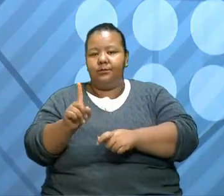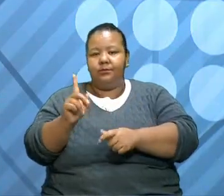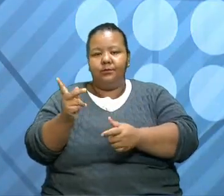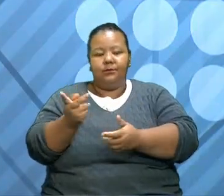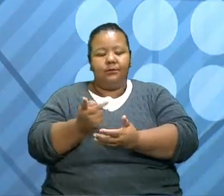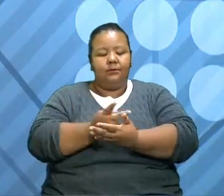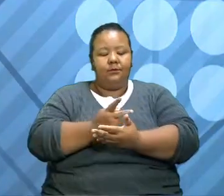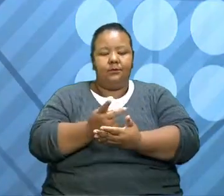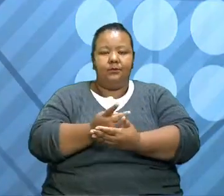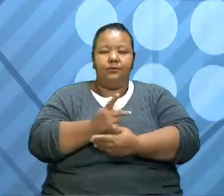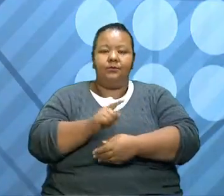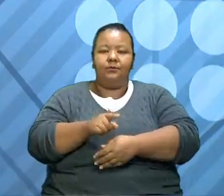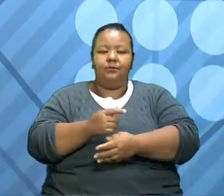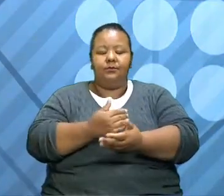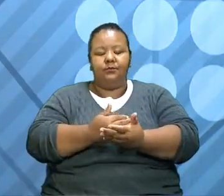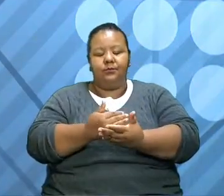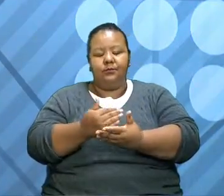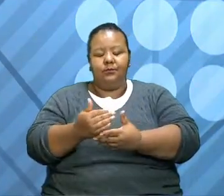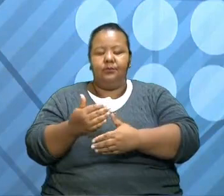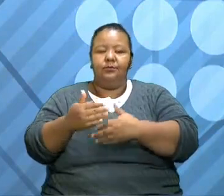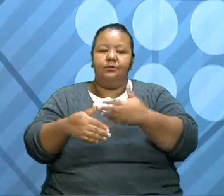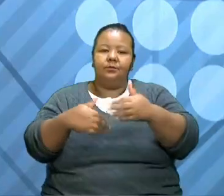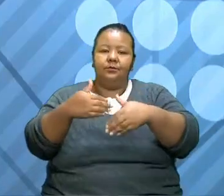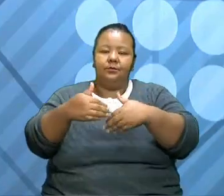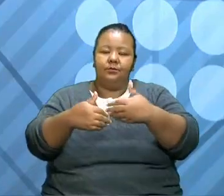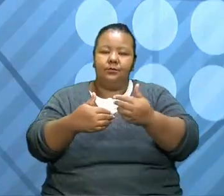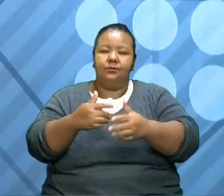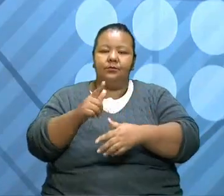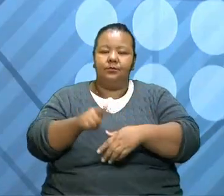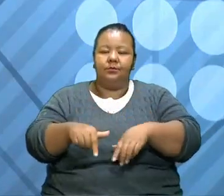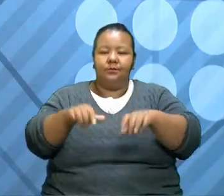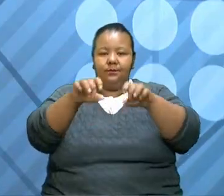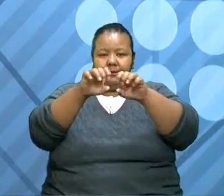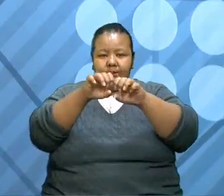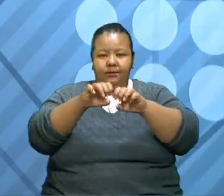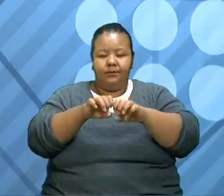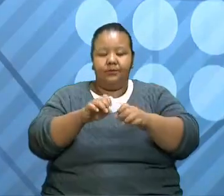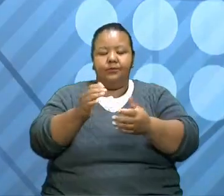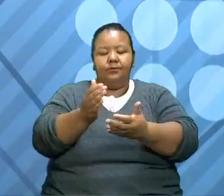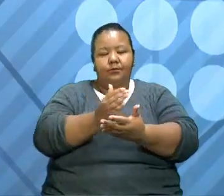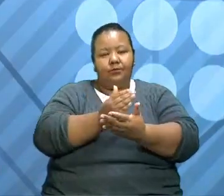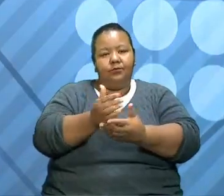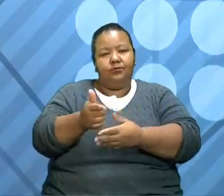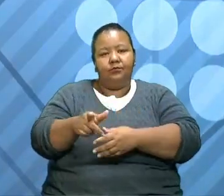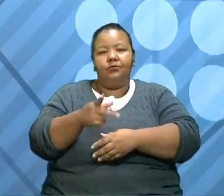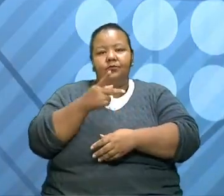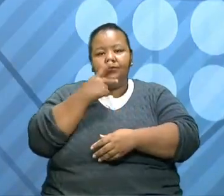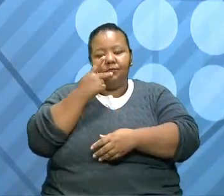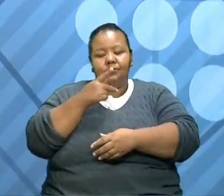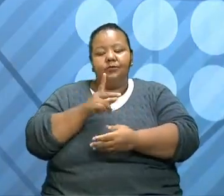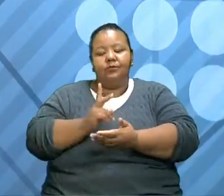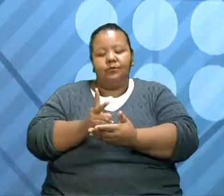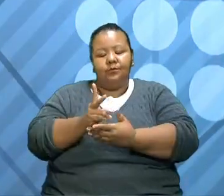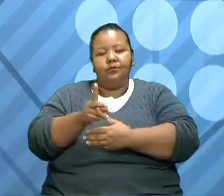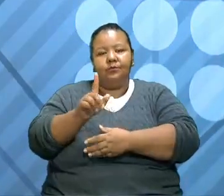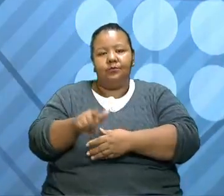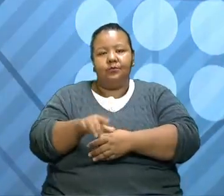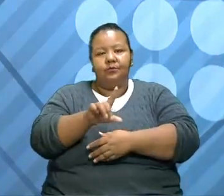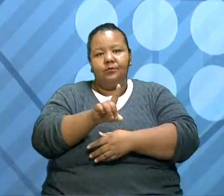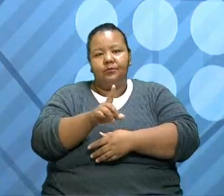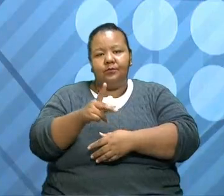errado. Simplesmente, eles começaram a analisar que ela é mais uma estrutura para alguns autores e outros falam assim, não, ela continua sendo